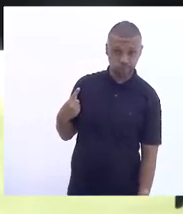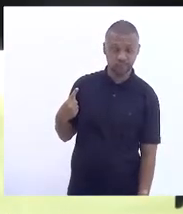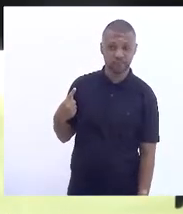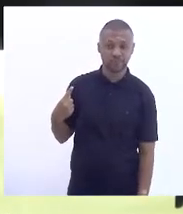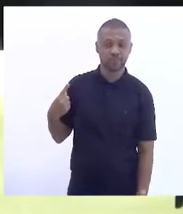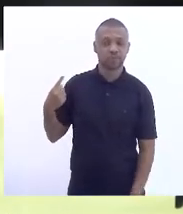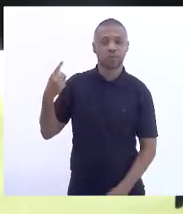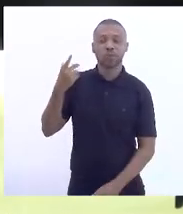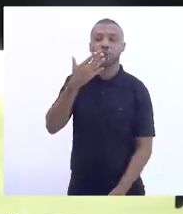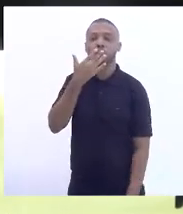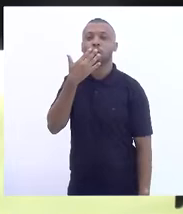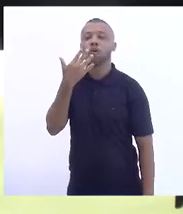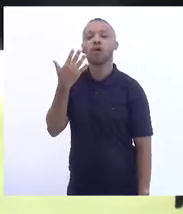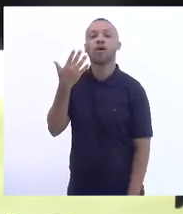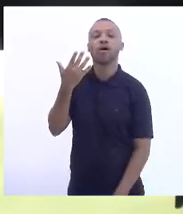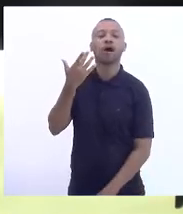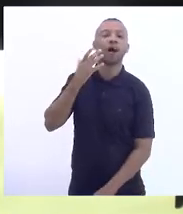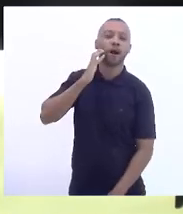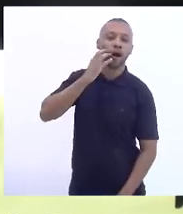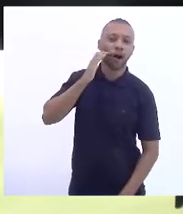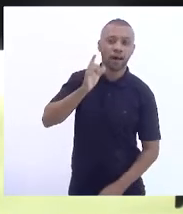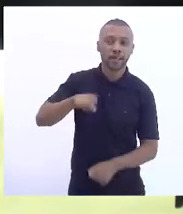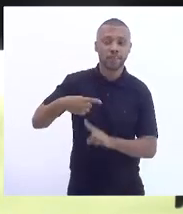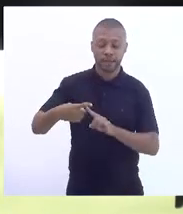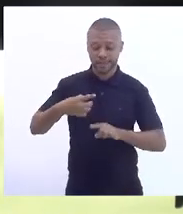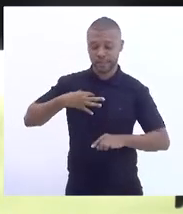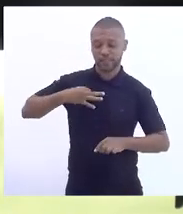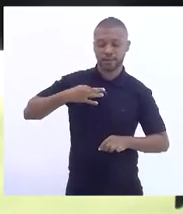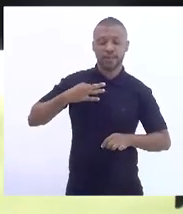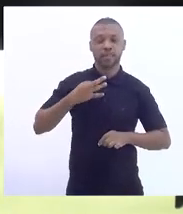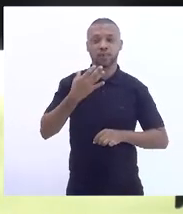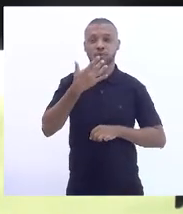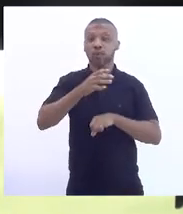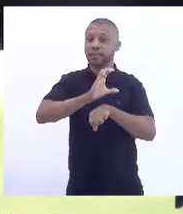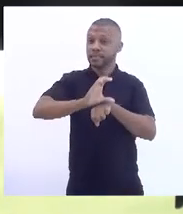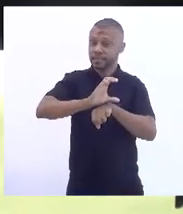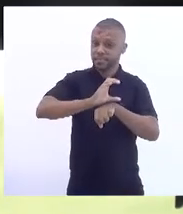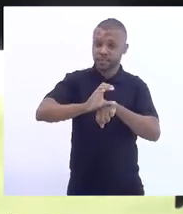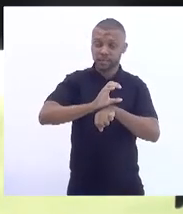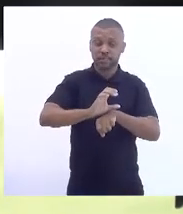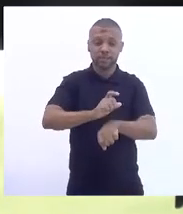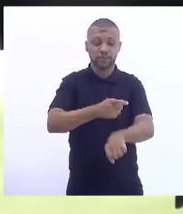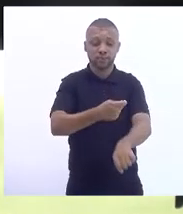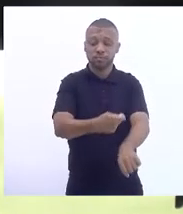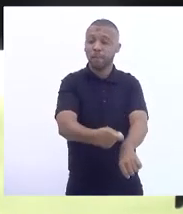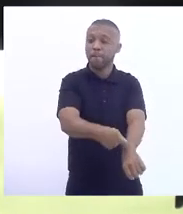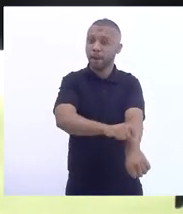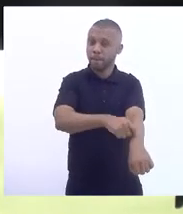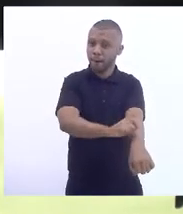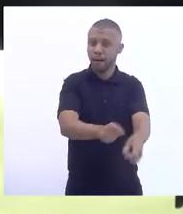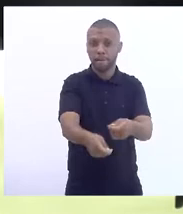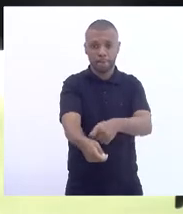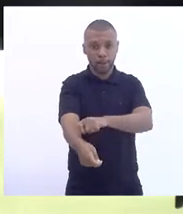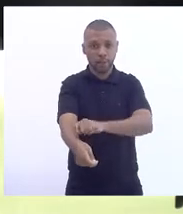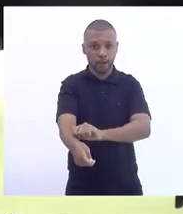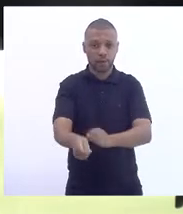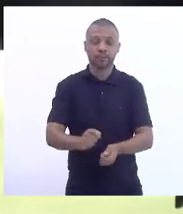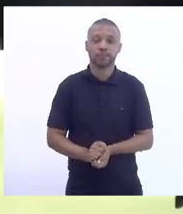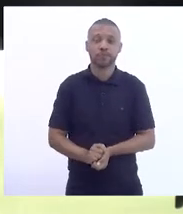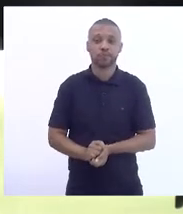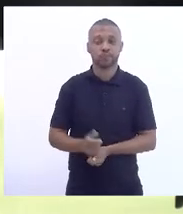pontas rosa camisa cinza de malha de manga comprida e eu